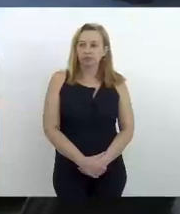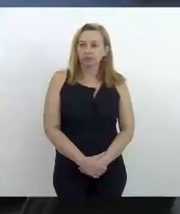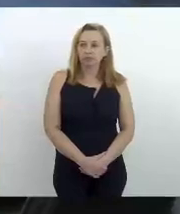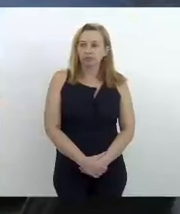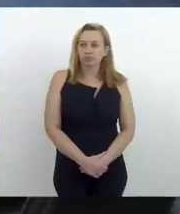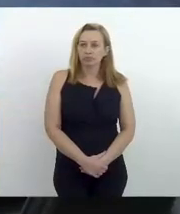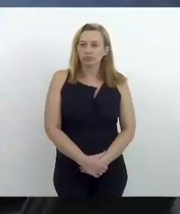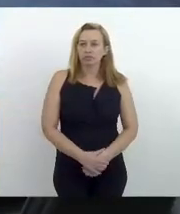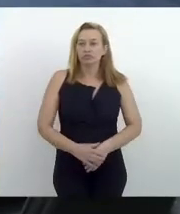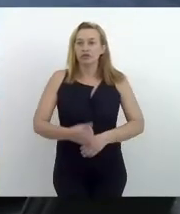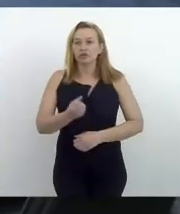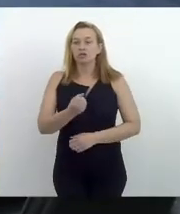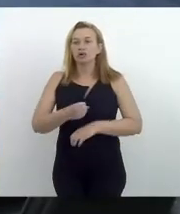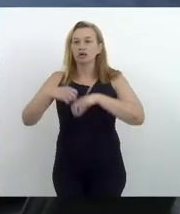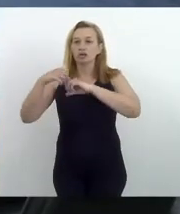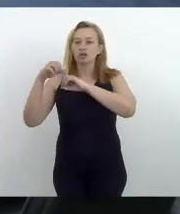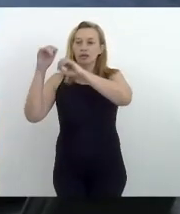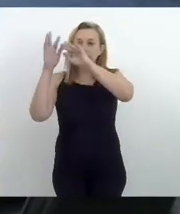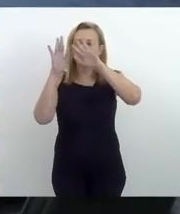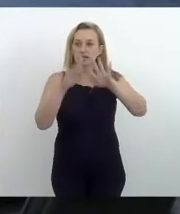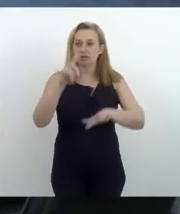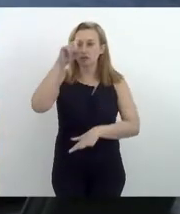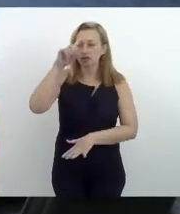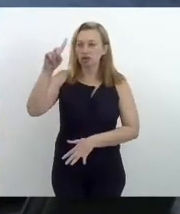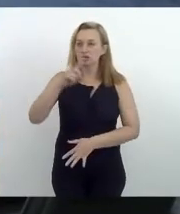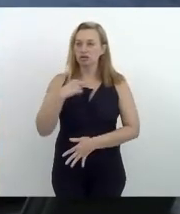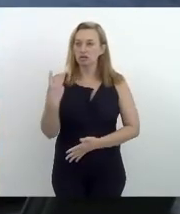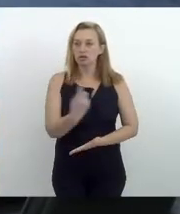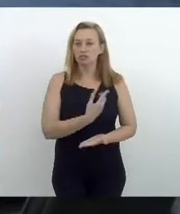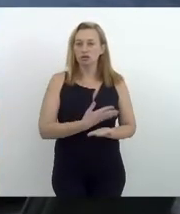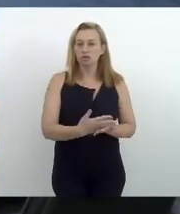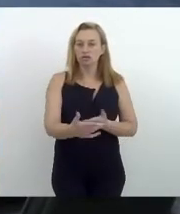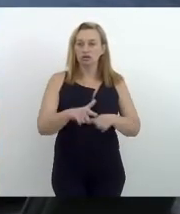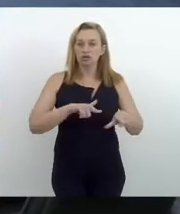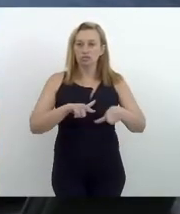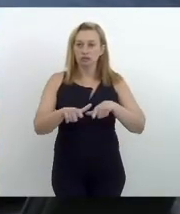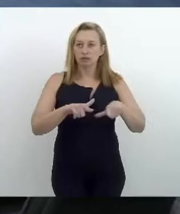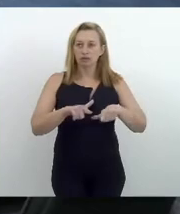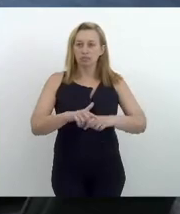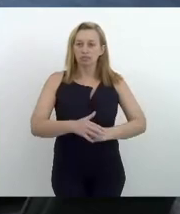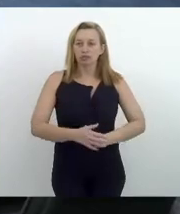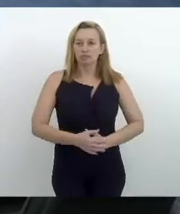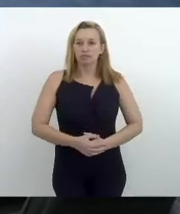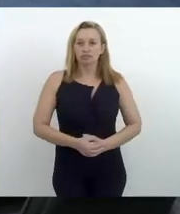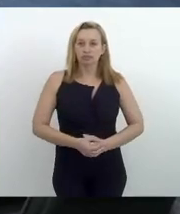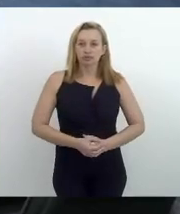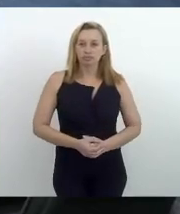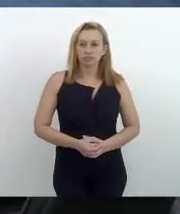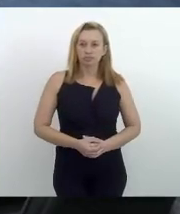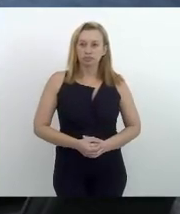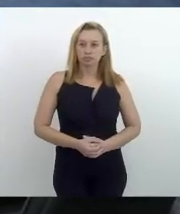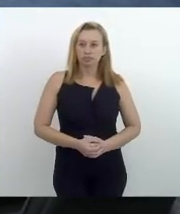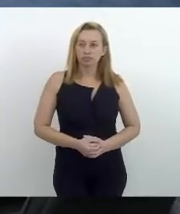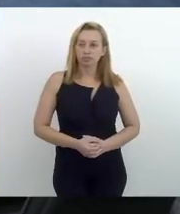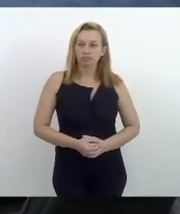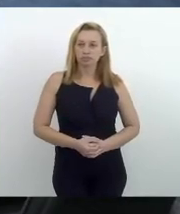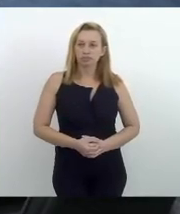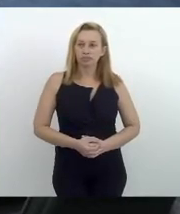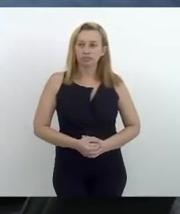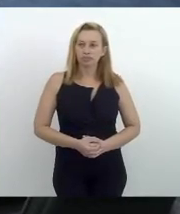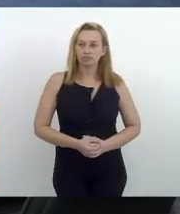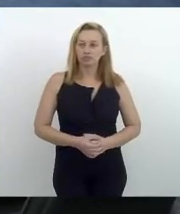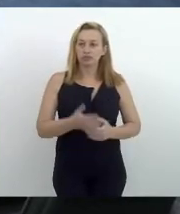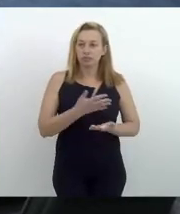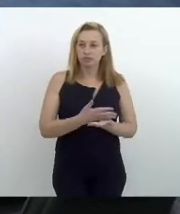Havendo número legal e sob a proteção de Deus, iniciamos os nossos trabalhos. Está aberta a